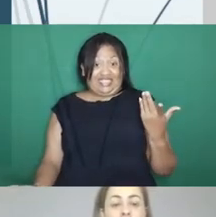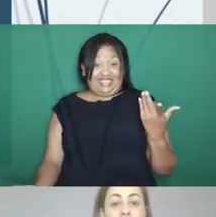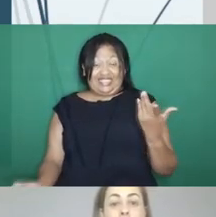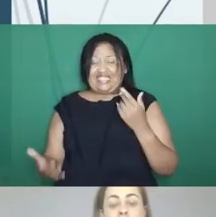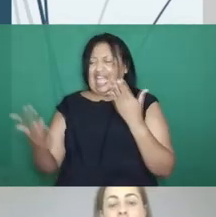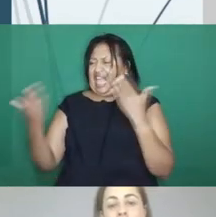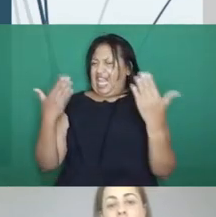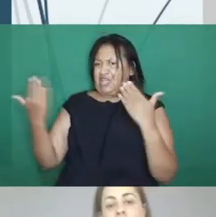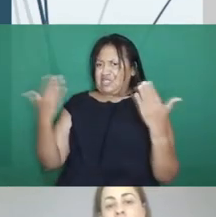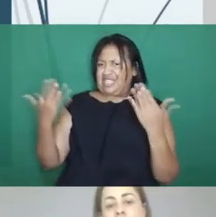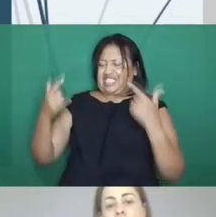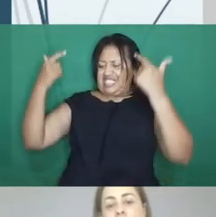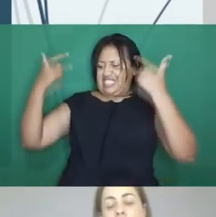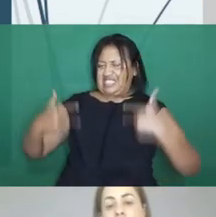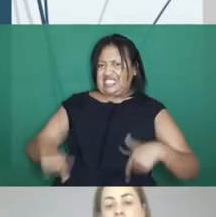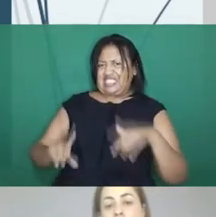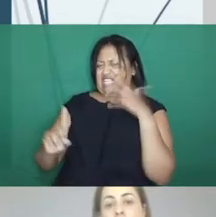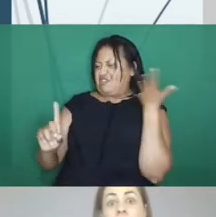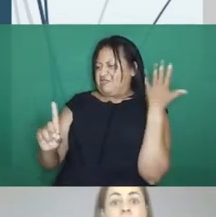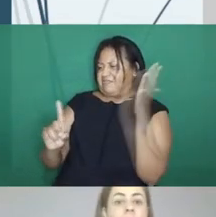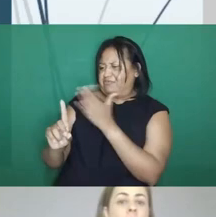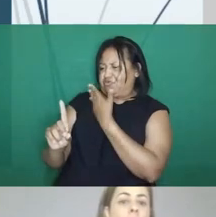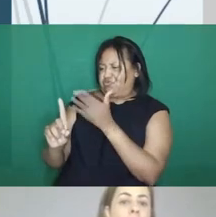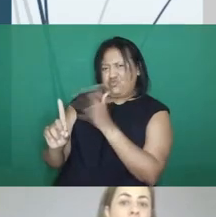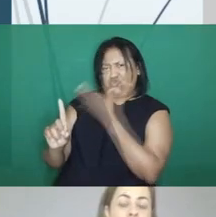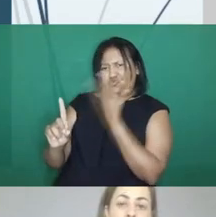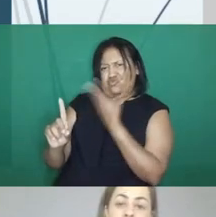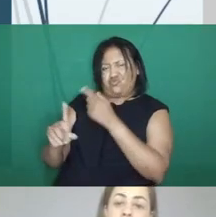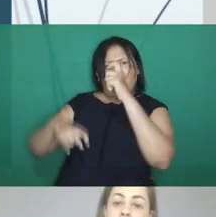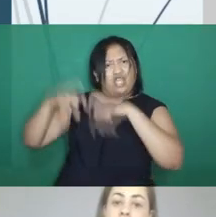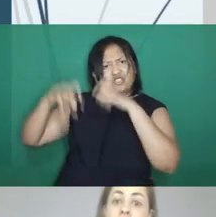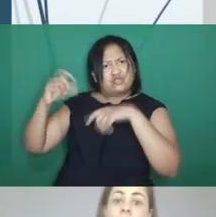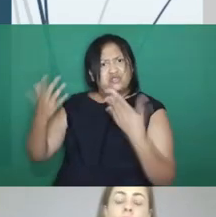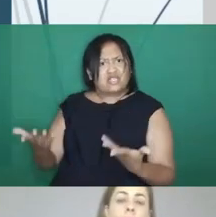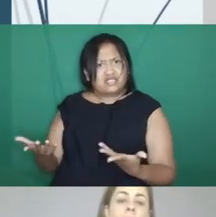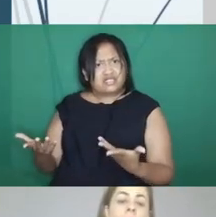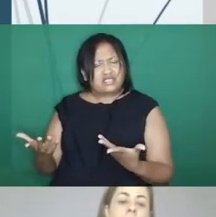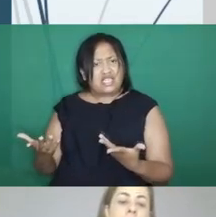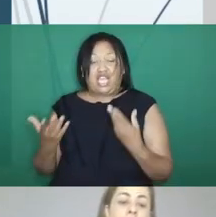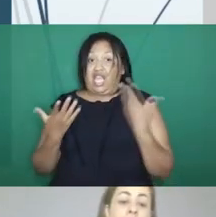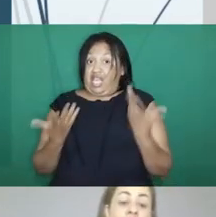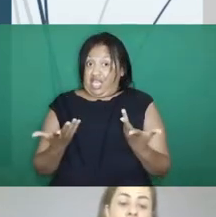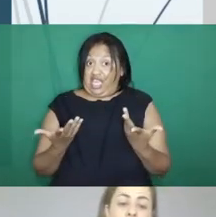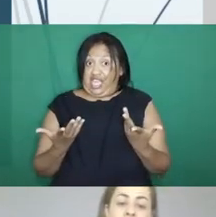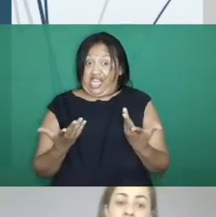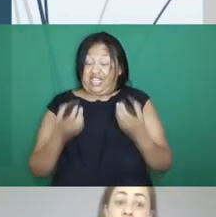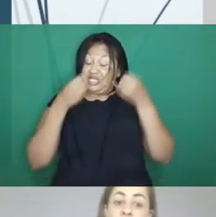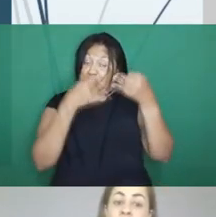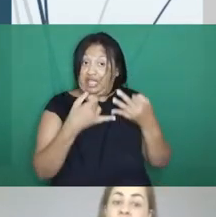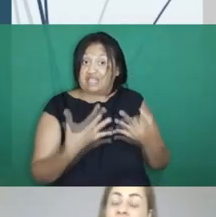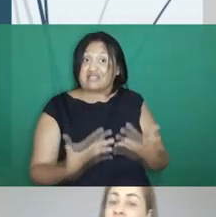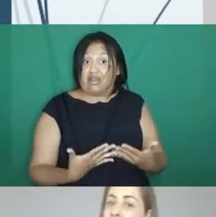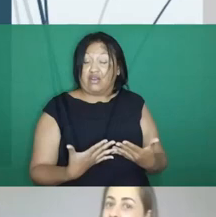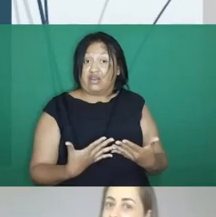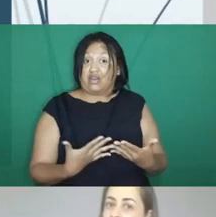tá muito relacionada a essa questão de ser abusada sexualmente sextorada né geralmente é